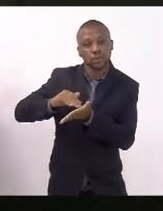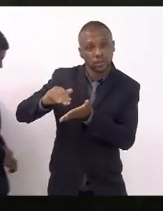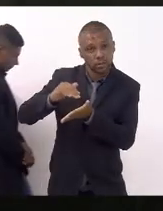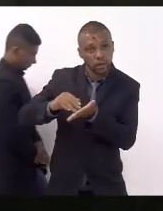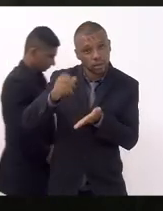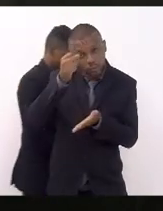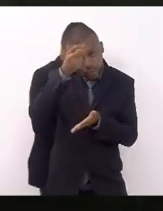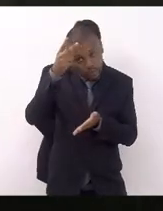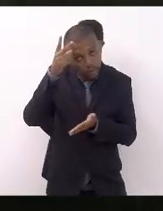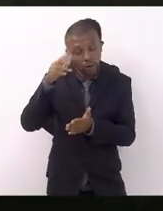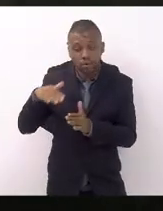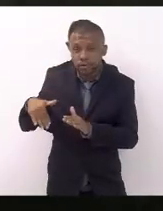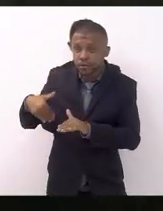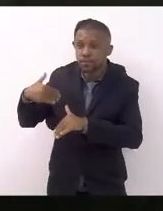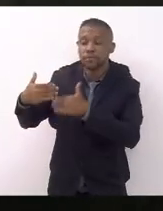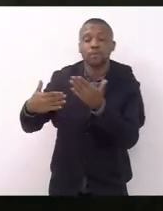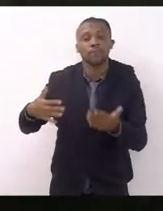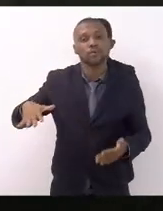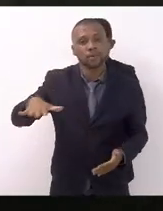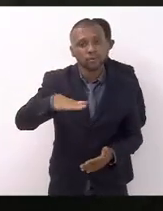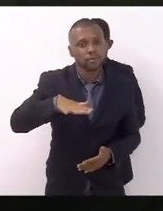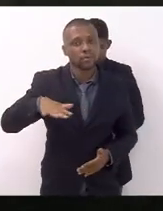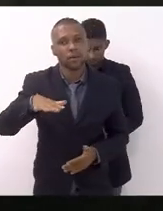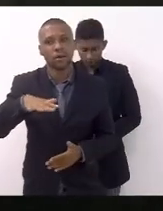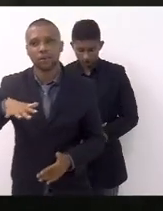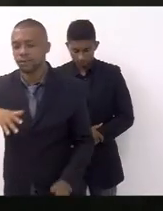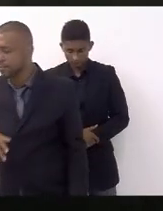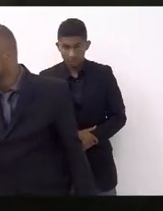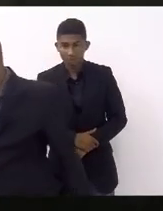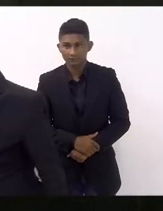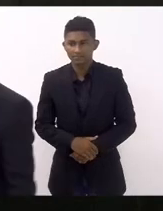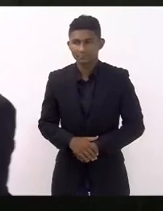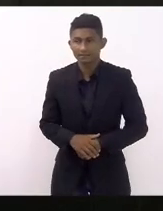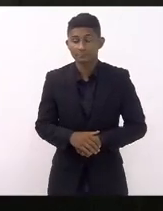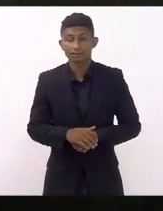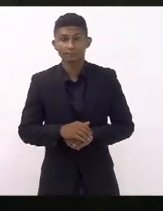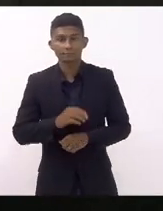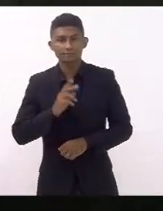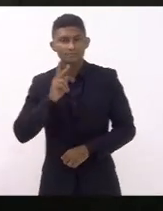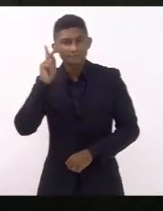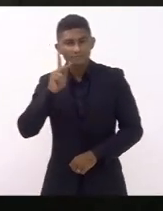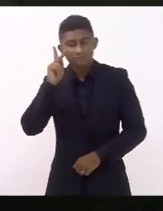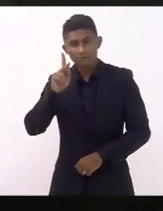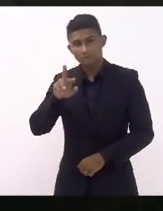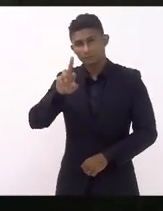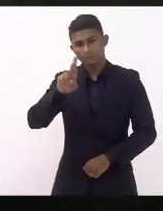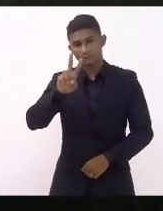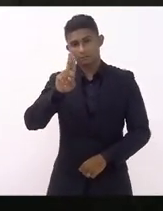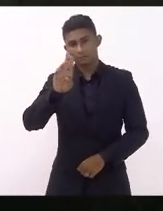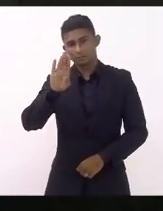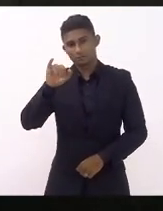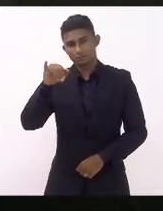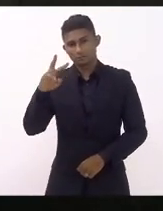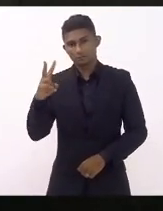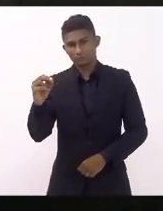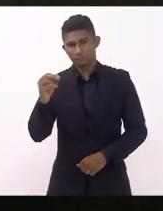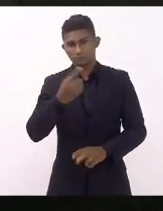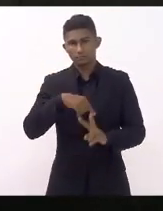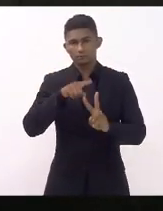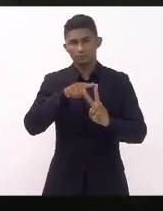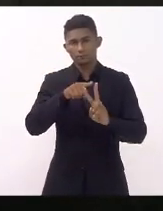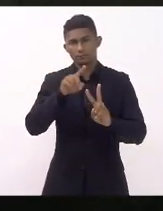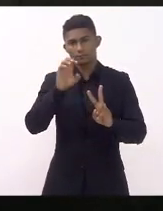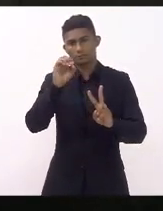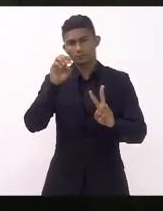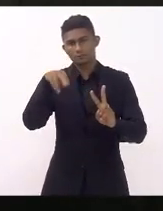municipal de desenvolvimento regional, Tiago, os vereadores Rubinho do Metalúrgico, Obina,